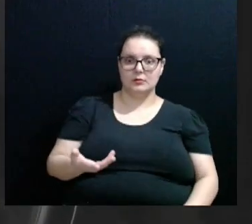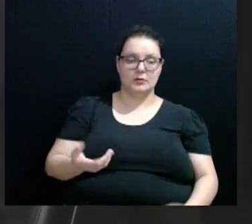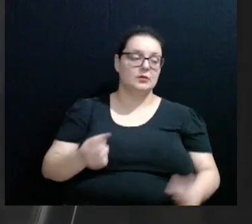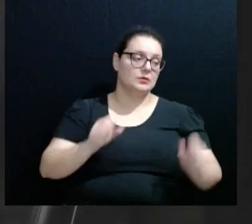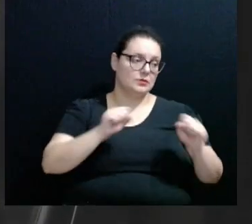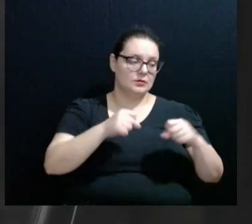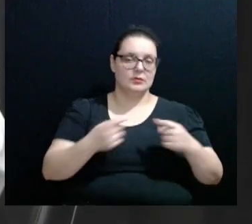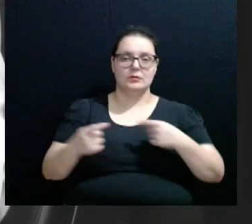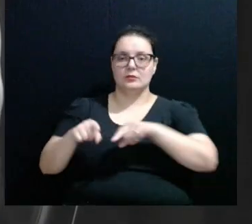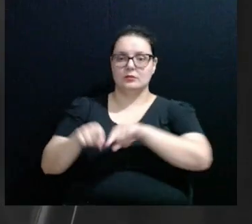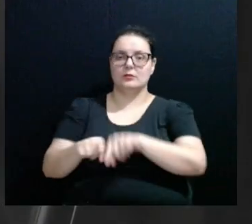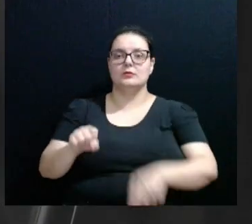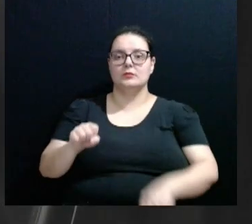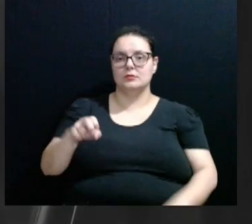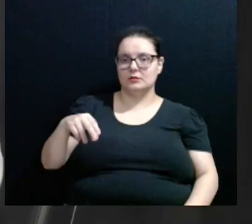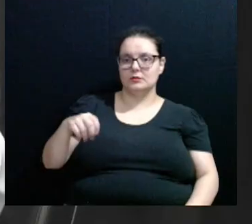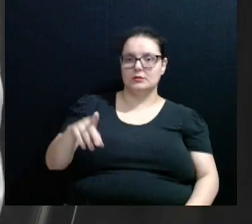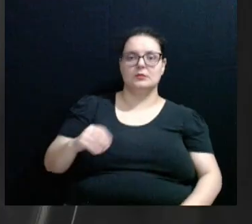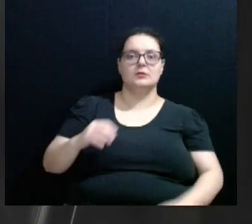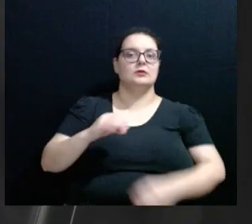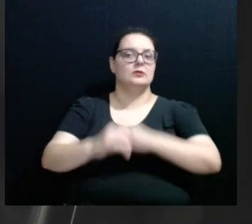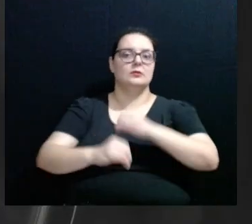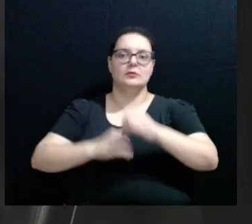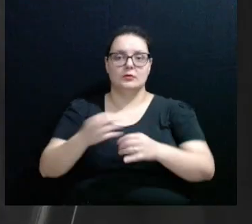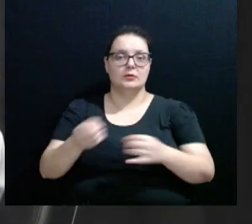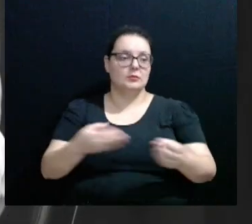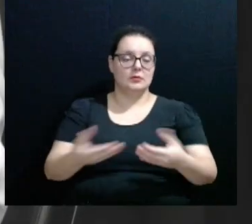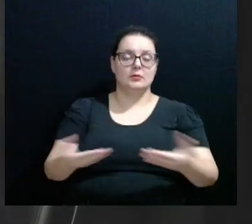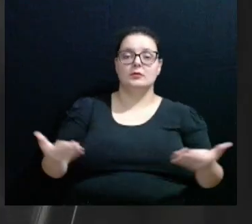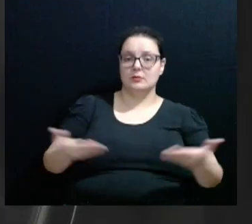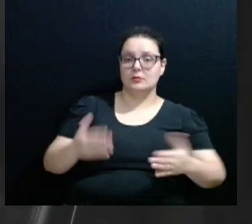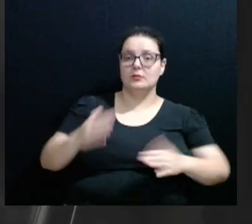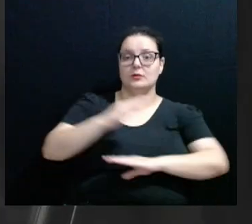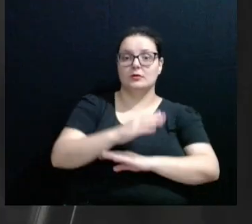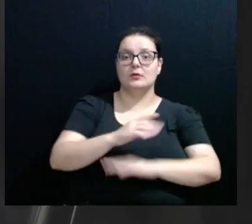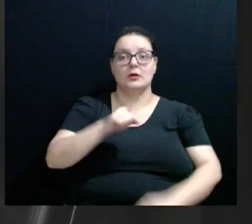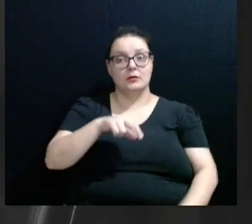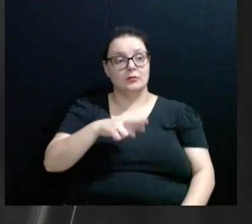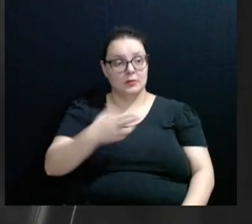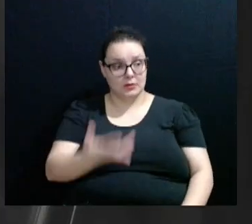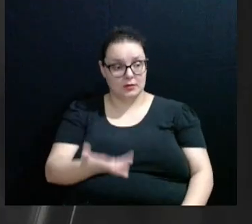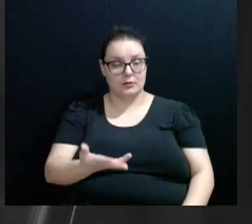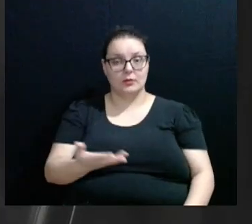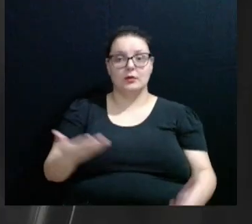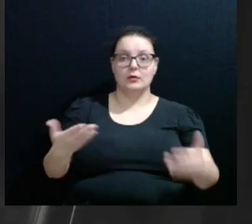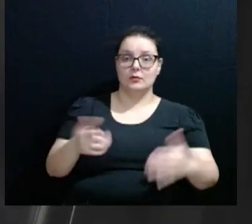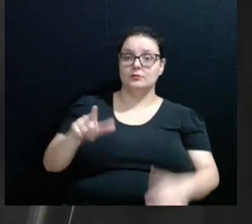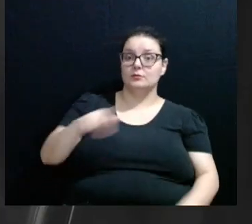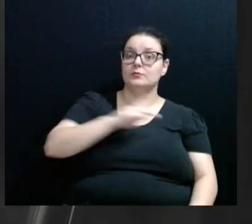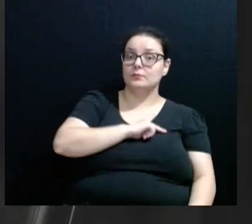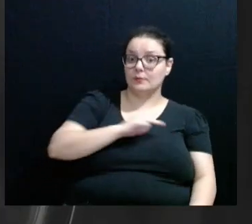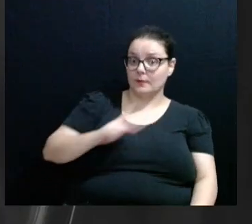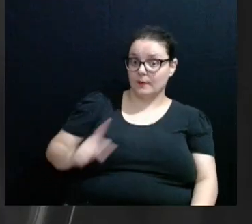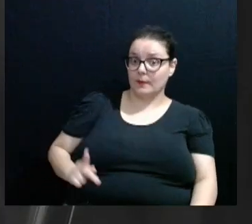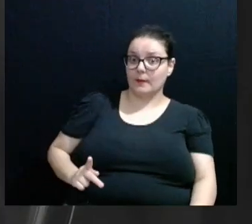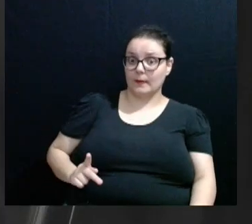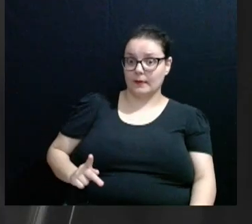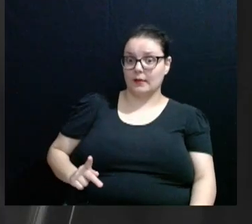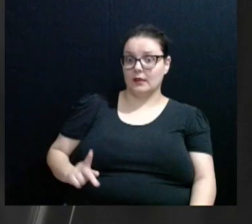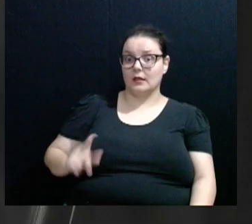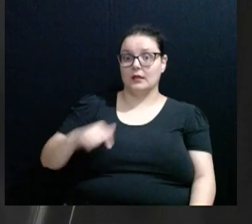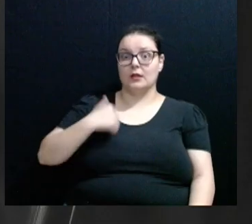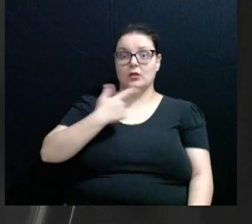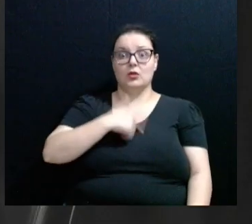fez com o Senado, com o Interlege, que modernizou tudo. Hoje a Câmara está modernizada, é isso. Hoje, depois que eu fui presidente, a gente tem